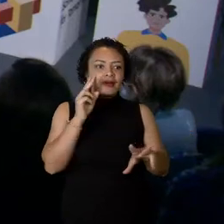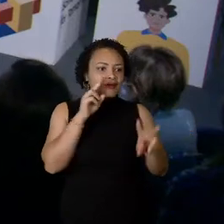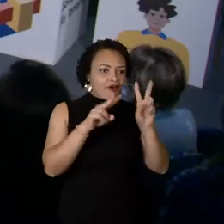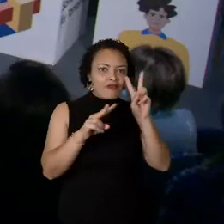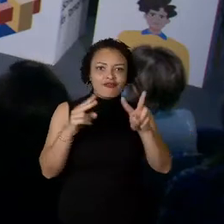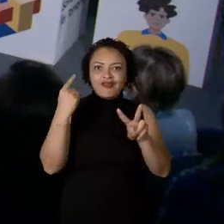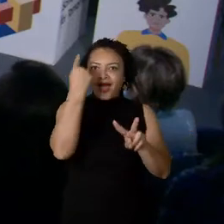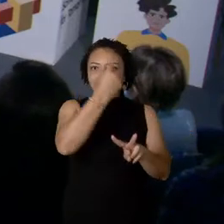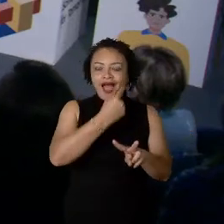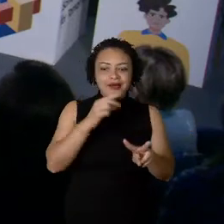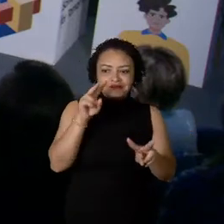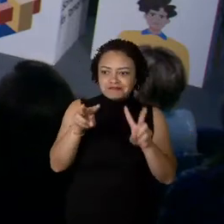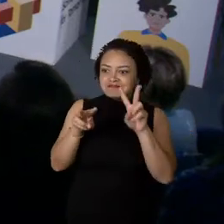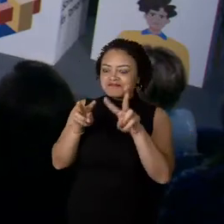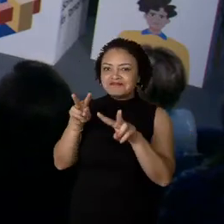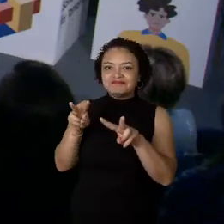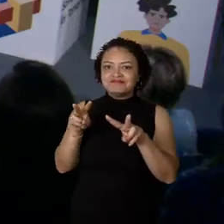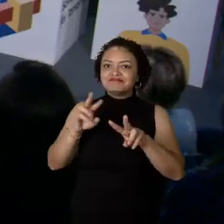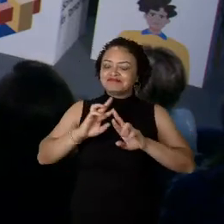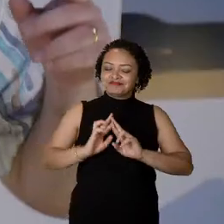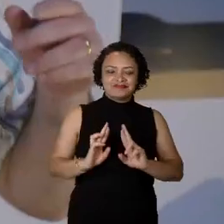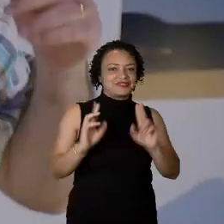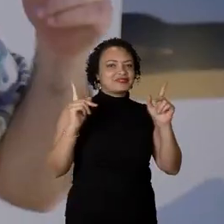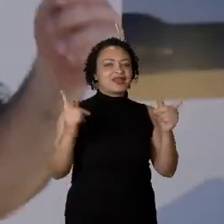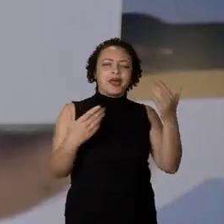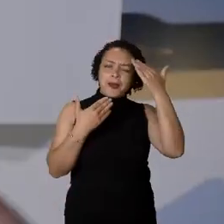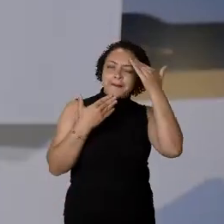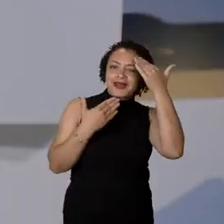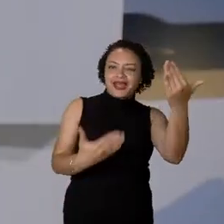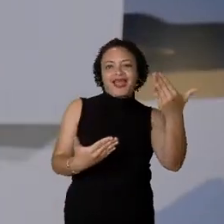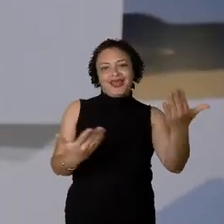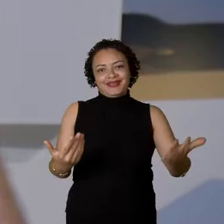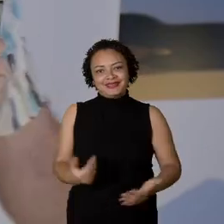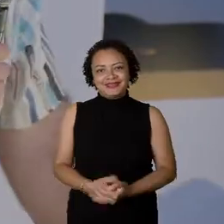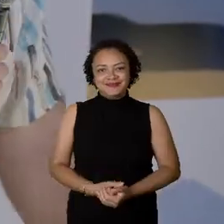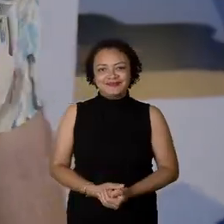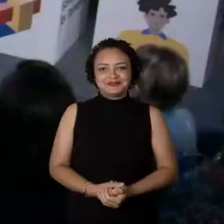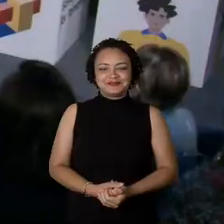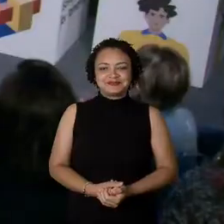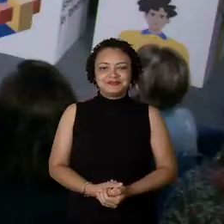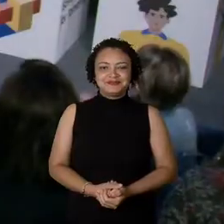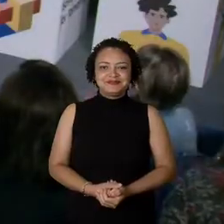de vocês, mudou bastante. E obrigado por estarem aqui, vocês são demais.